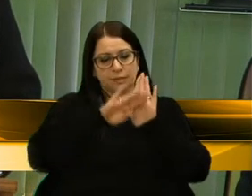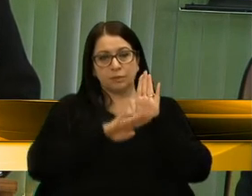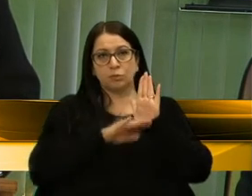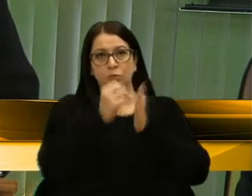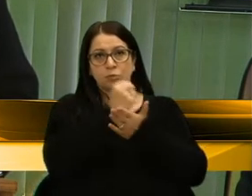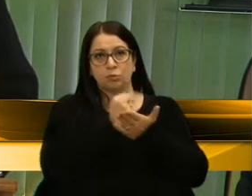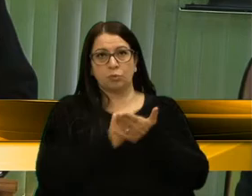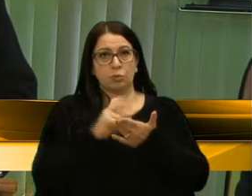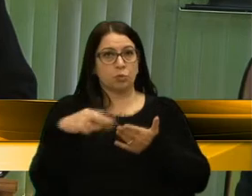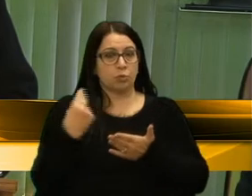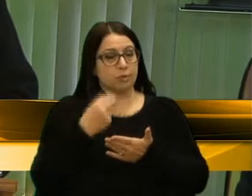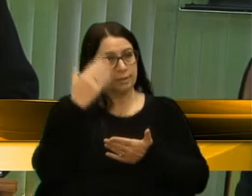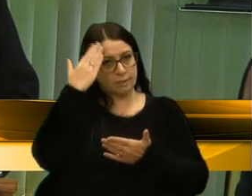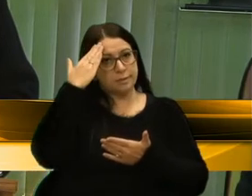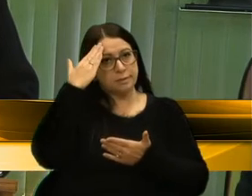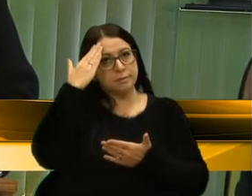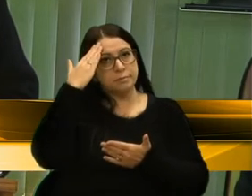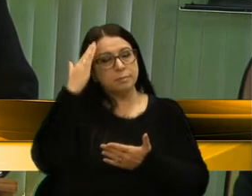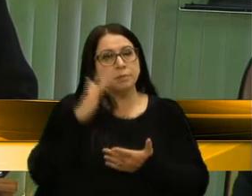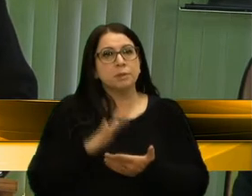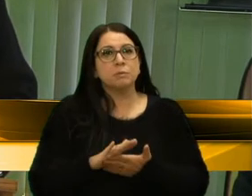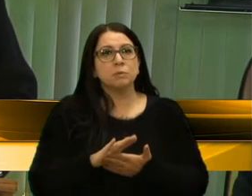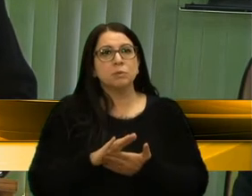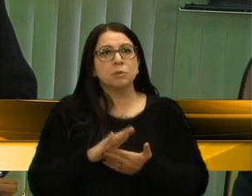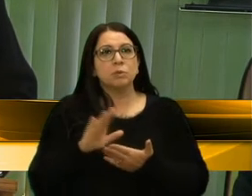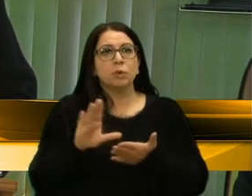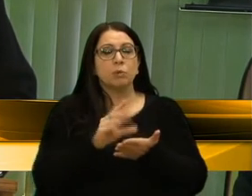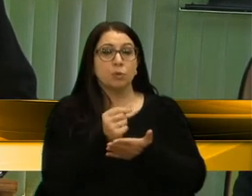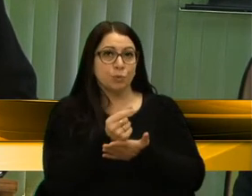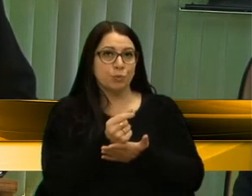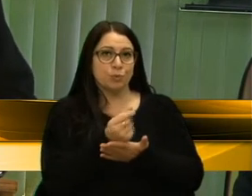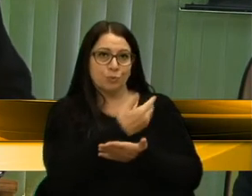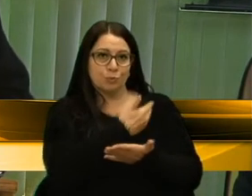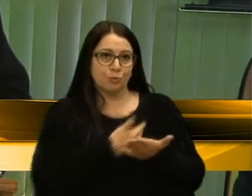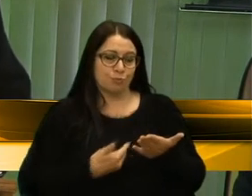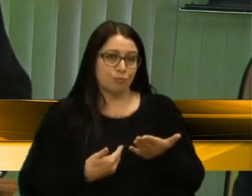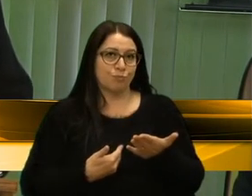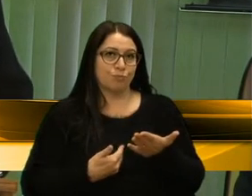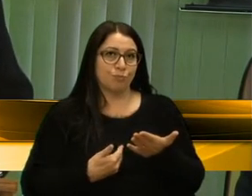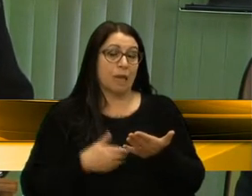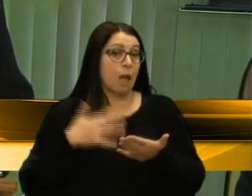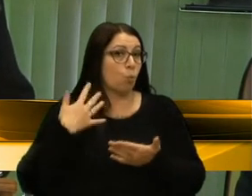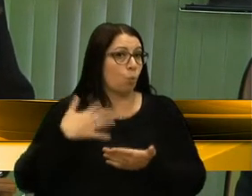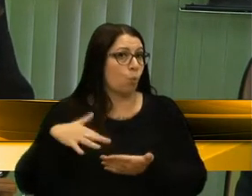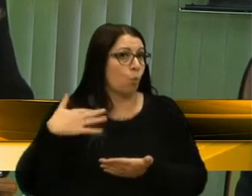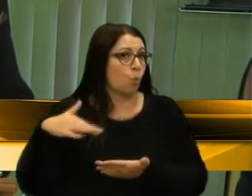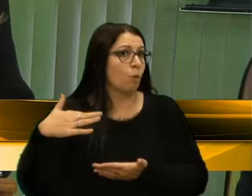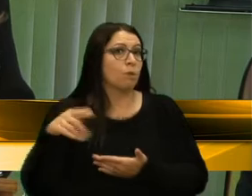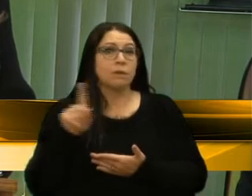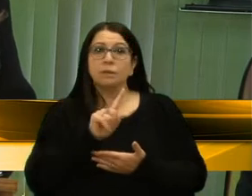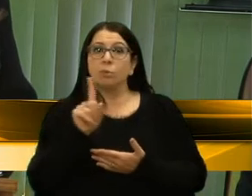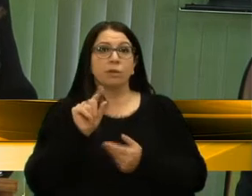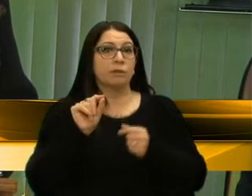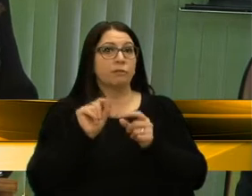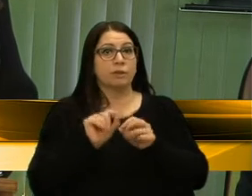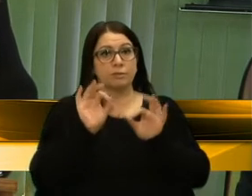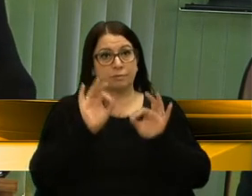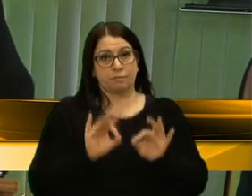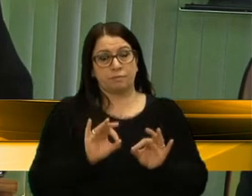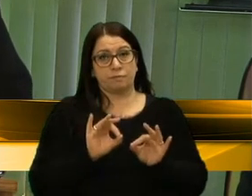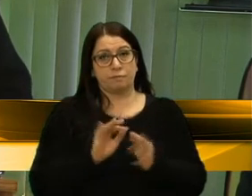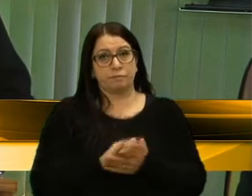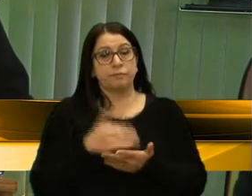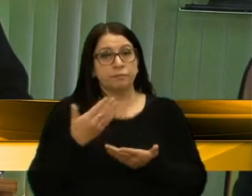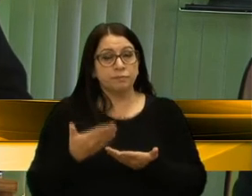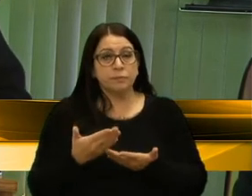Nós sabemos que o recurso público ele é muito caro quando ele não é bem empregado.